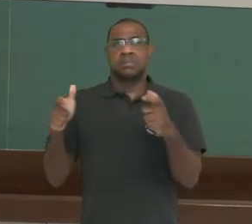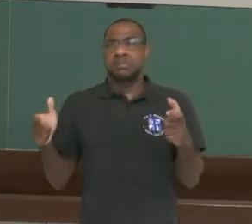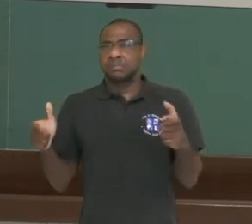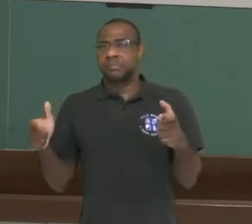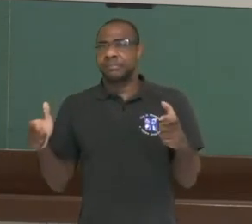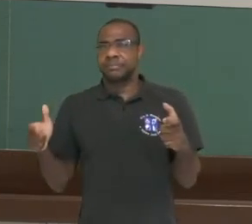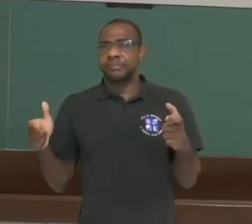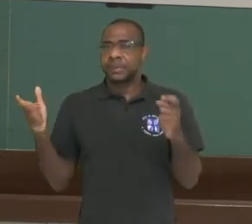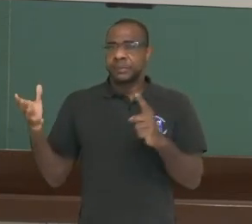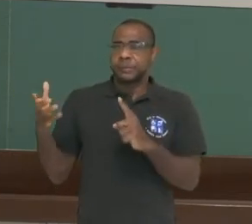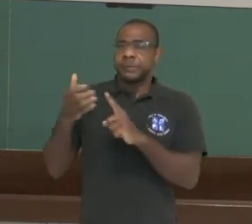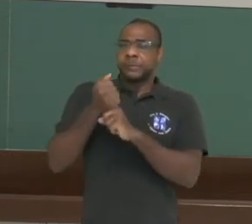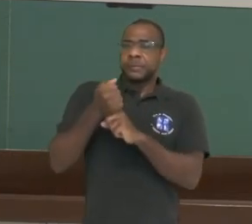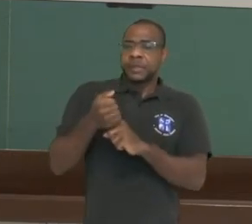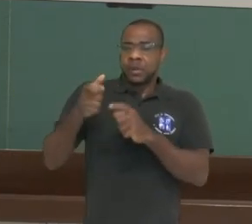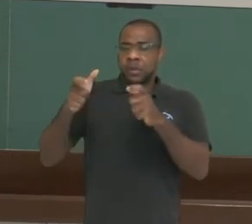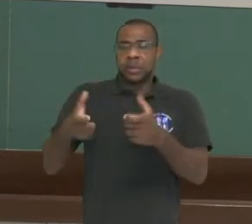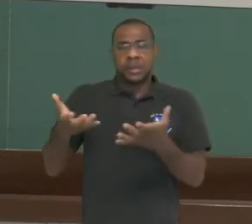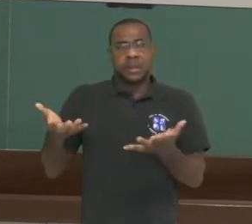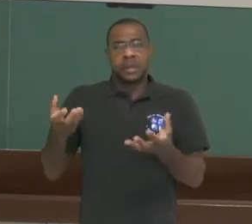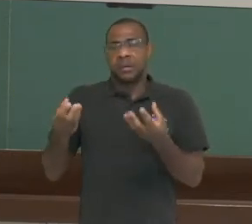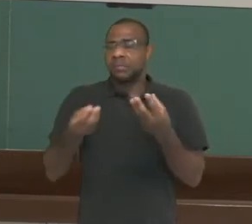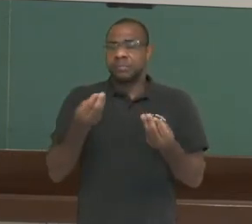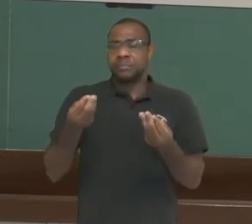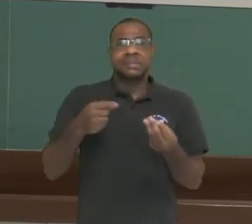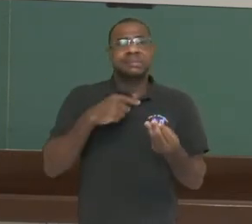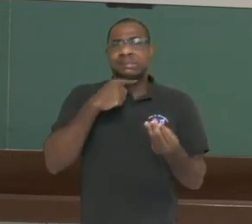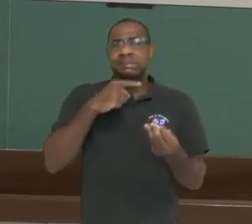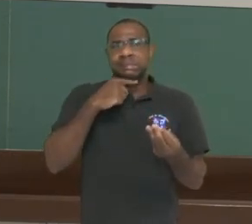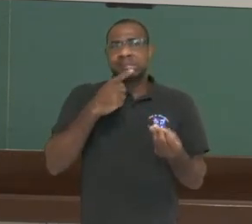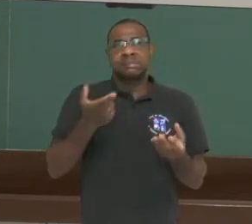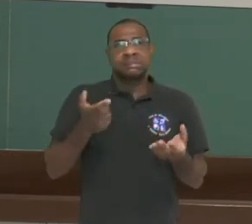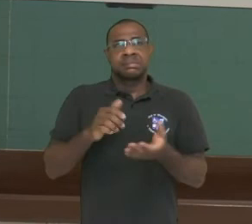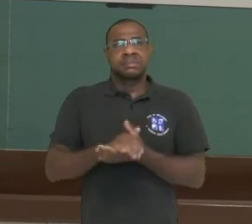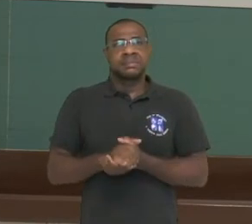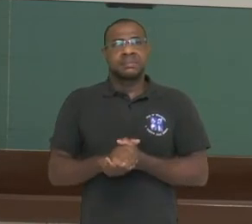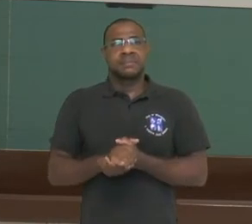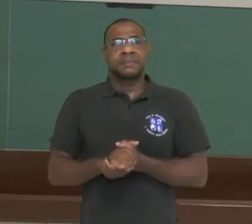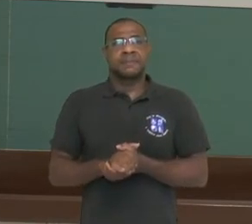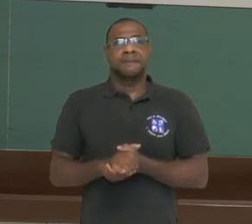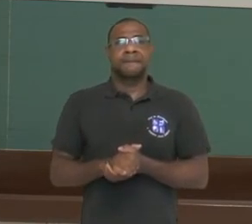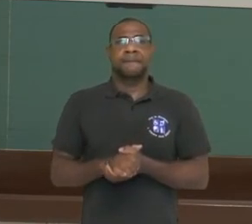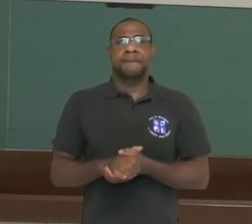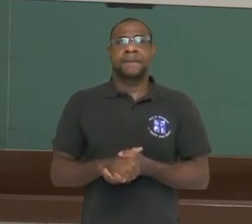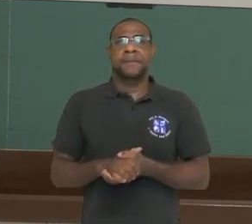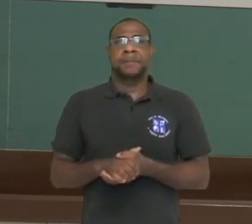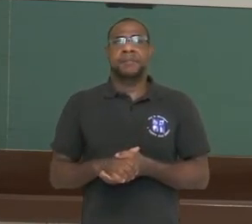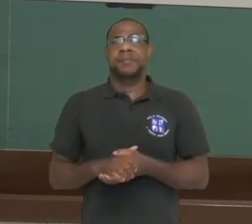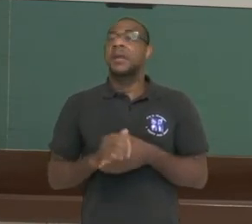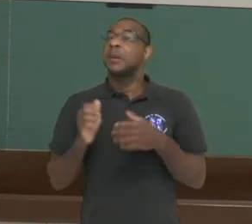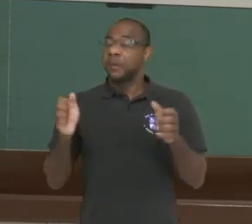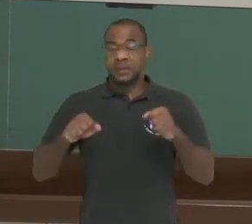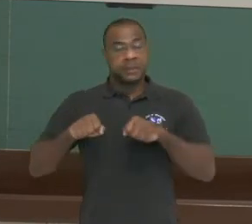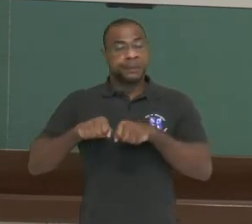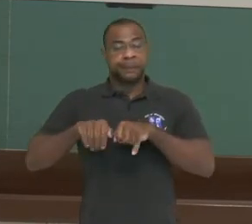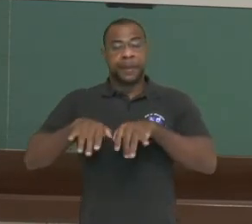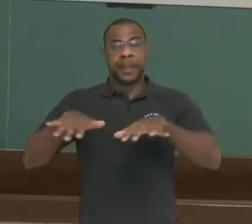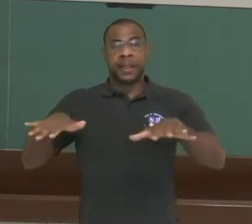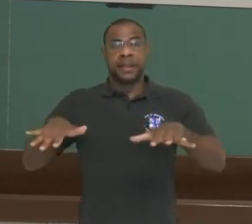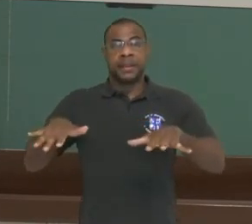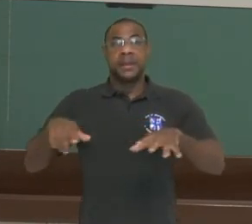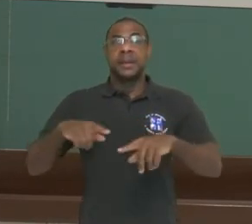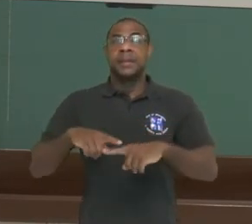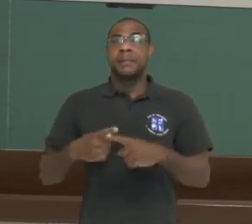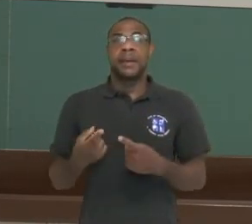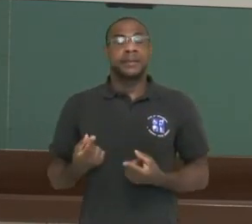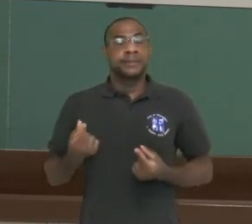território, dominar a Mesopotâmia, tudo bem, podiam aumentar, né? Enfim, o Império poderia ir longe, mas e os